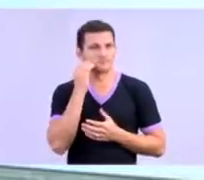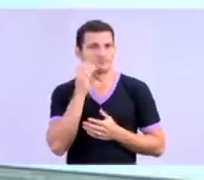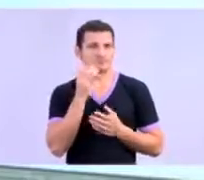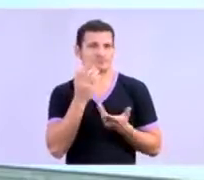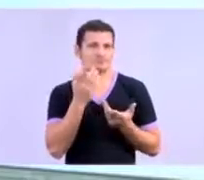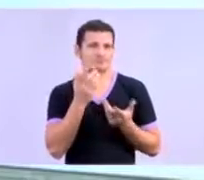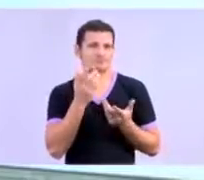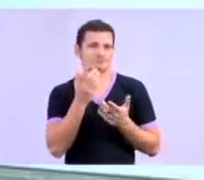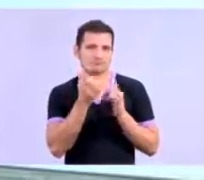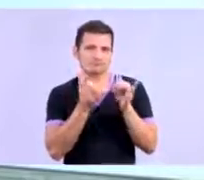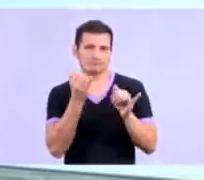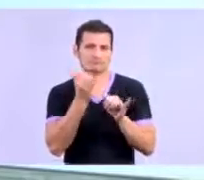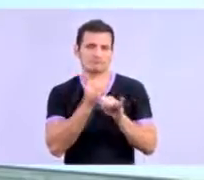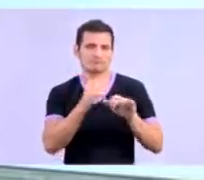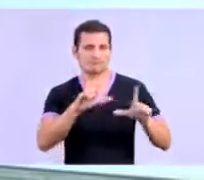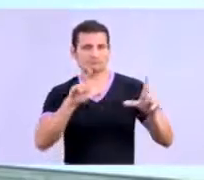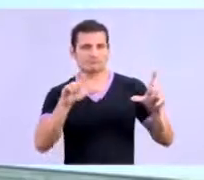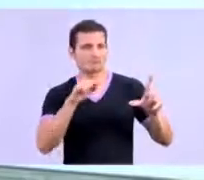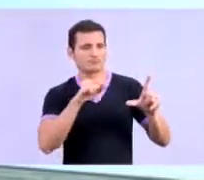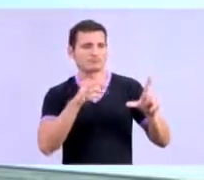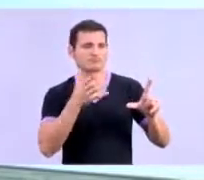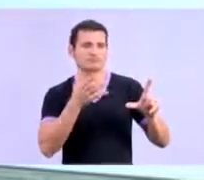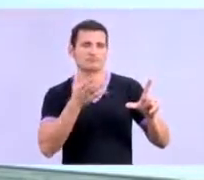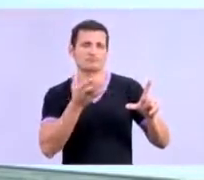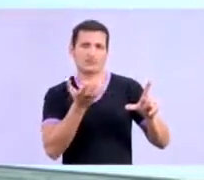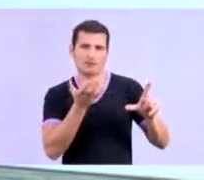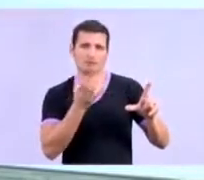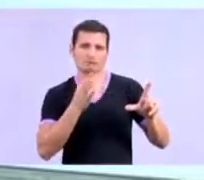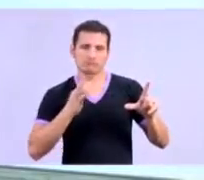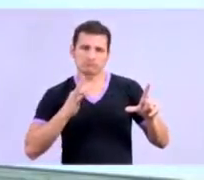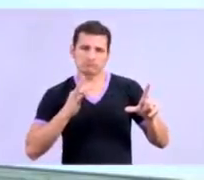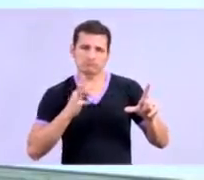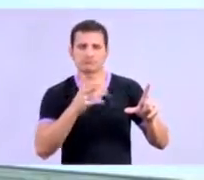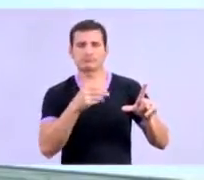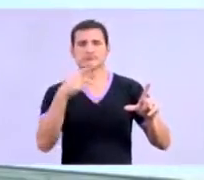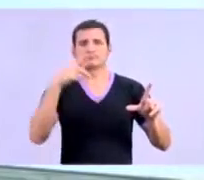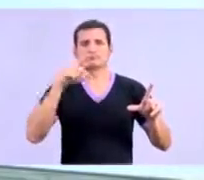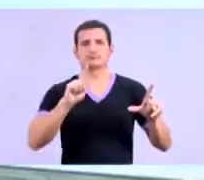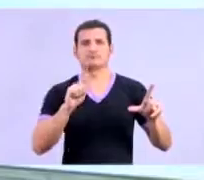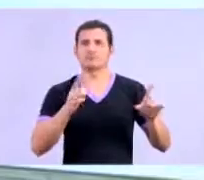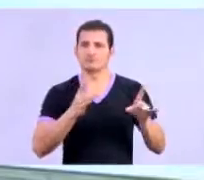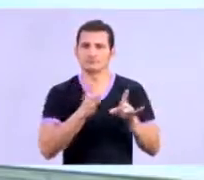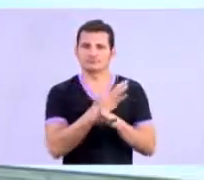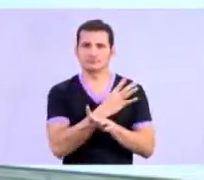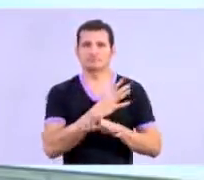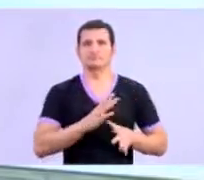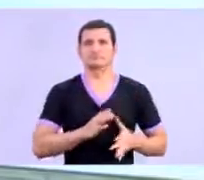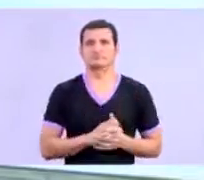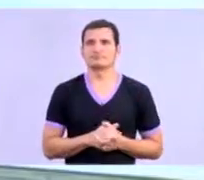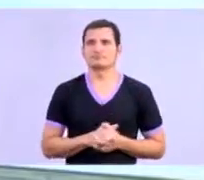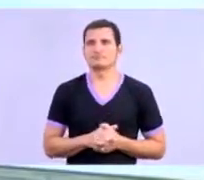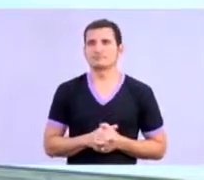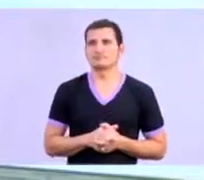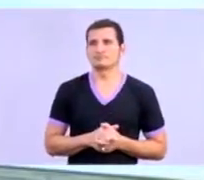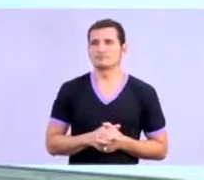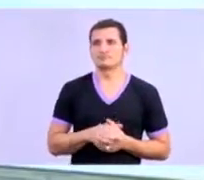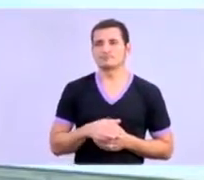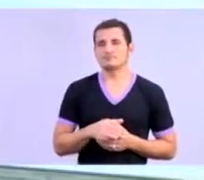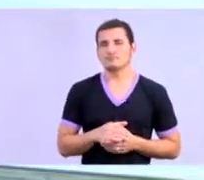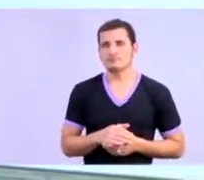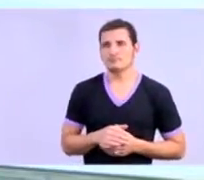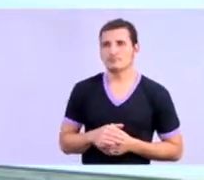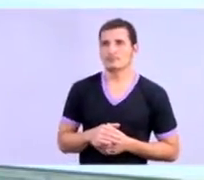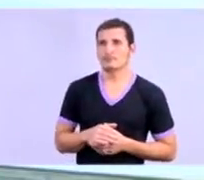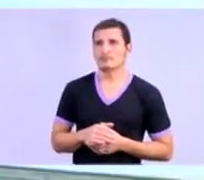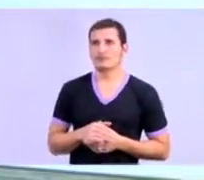você não quer abrir uma página e vir pela metade, você quer vê-la por completo, correto? E na contrapartida, se você fala com alguém, você